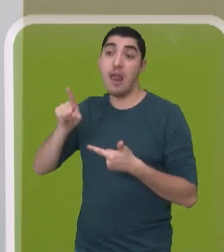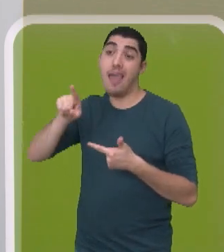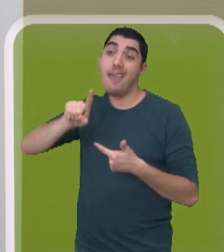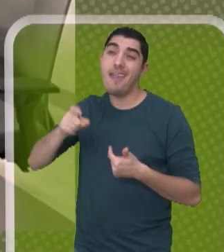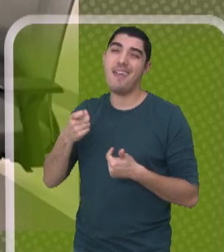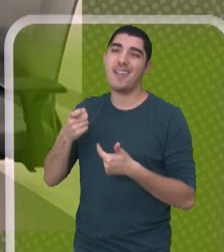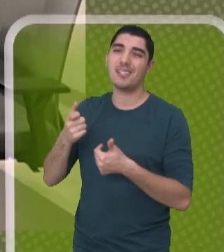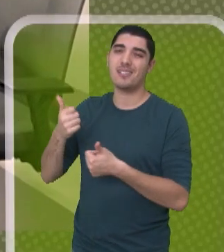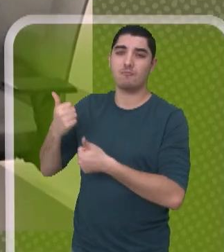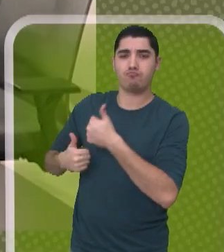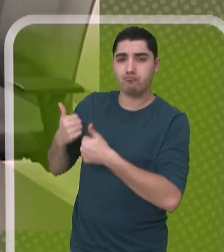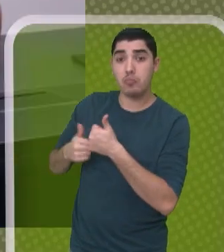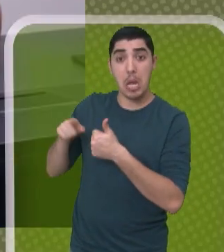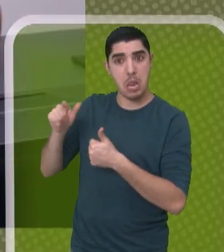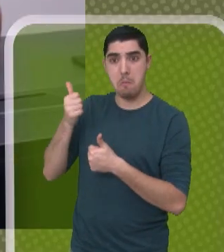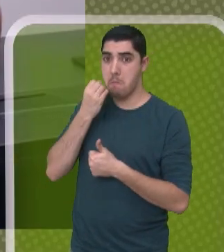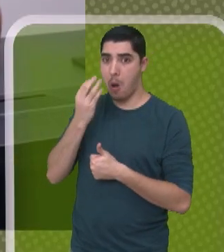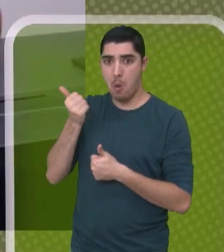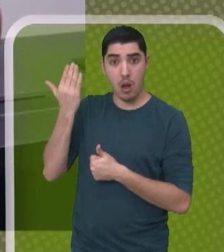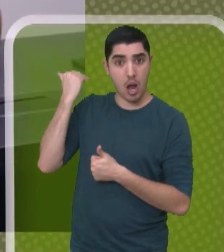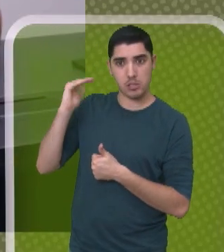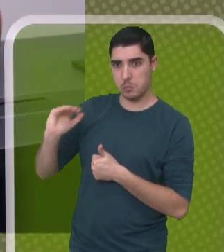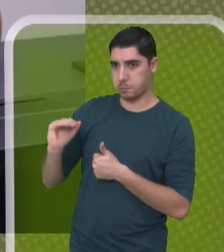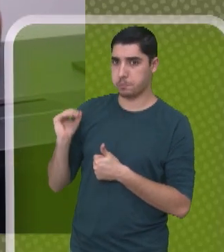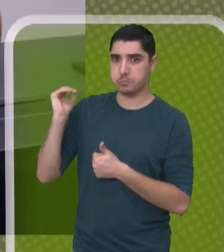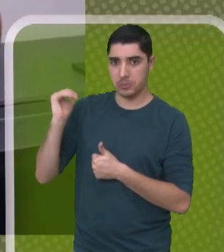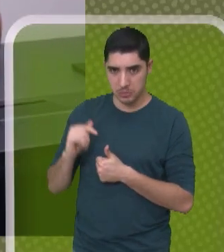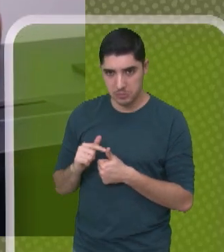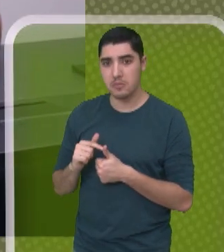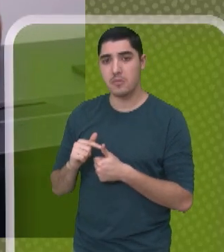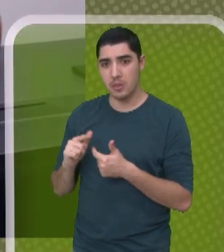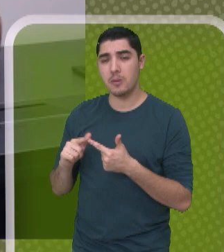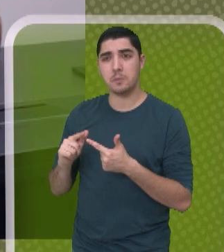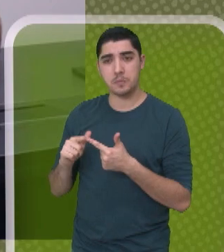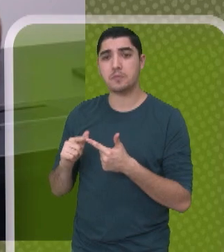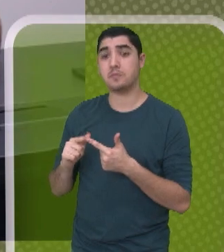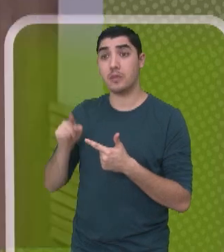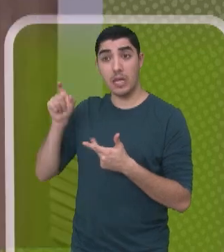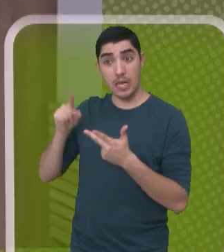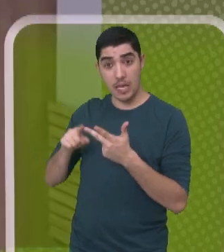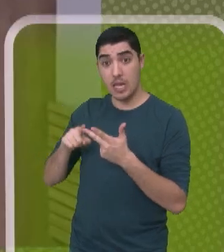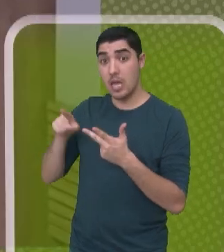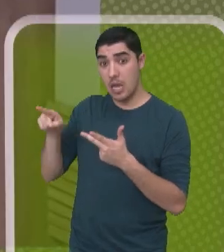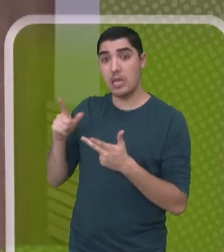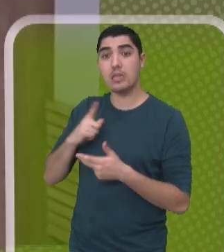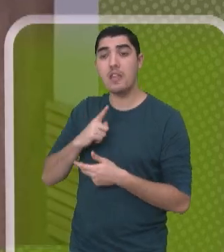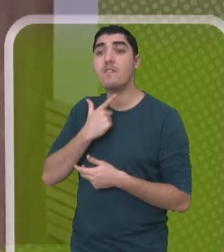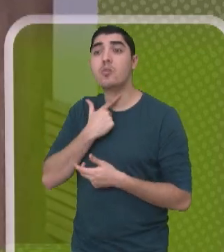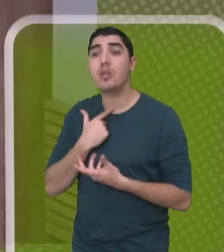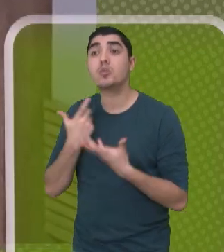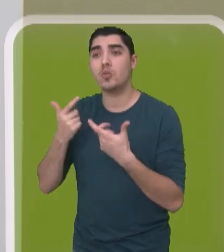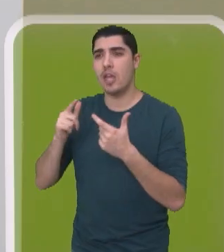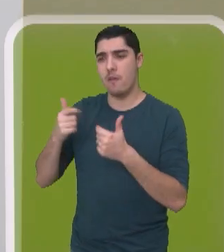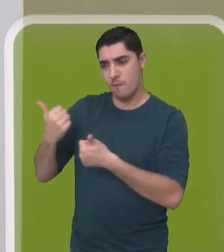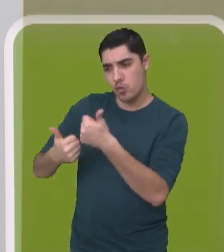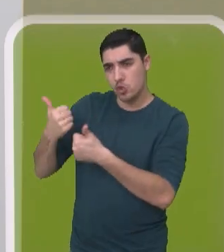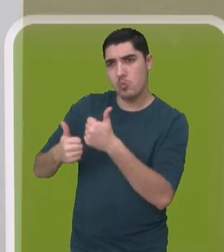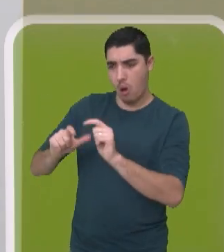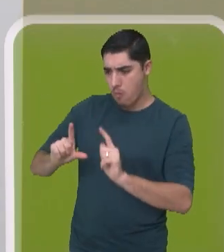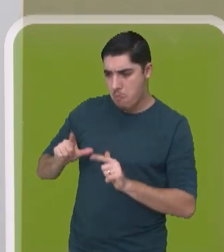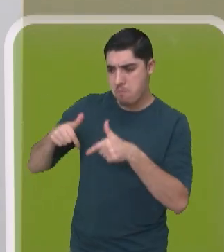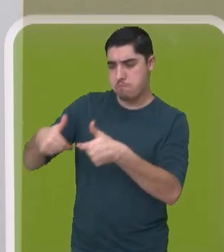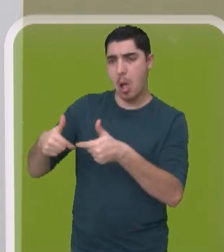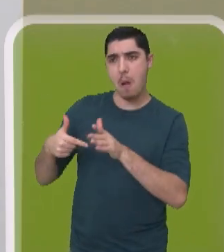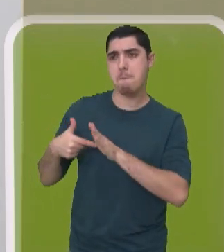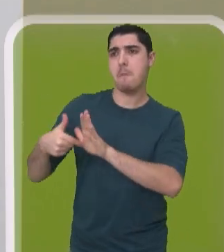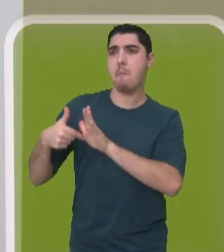com excelente nível, né, com uma vontade de jogar um futebol propositivo, intenso, que